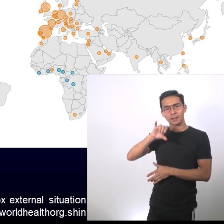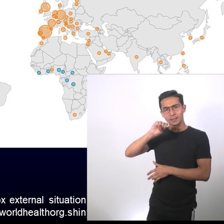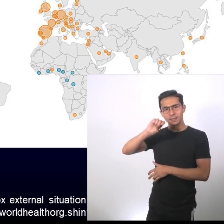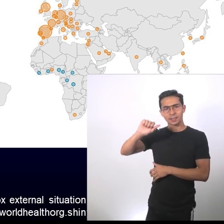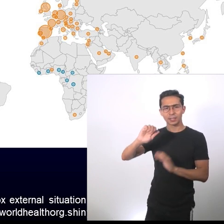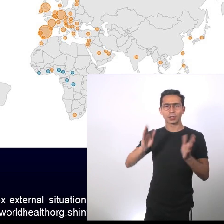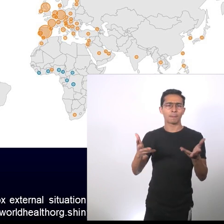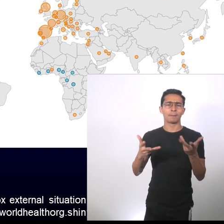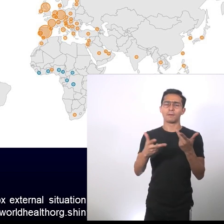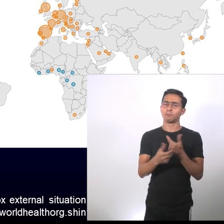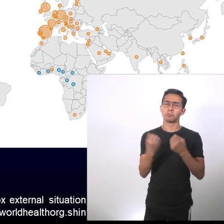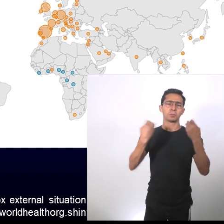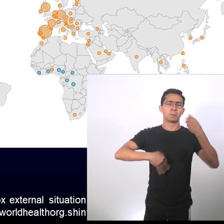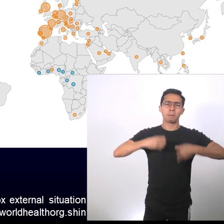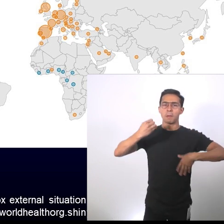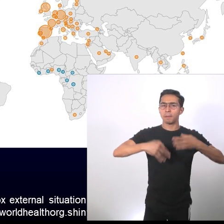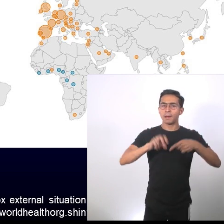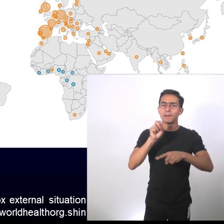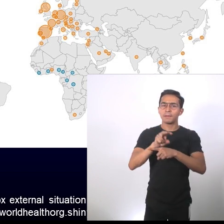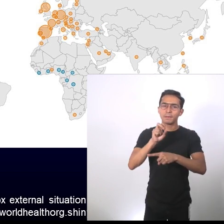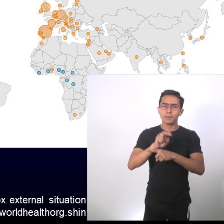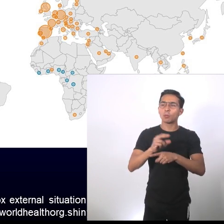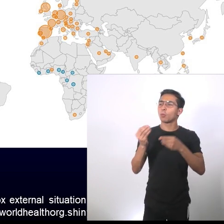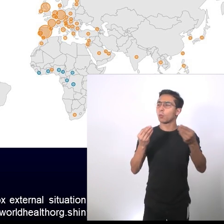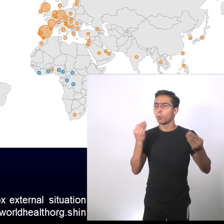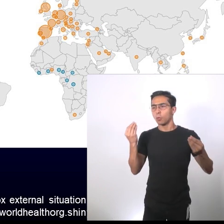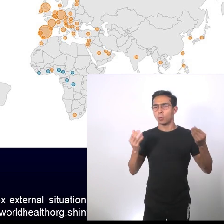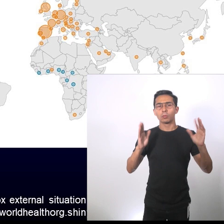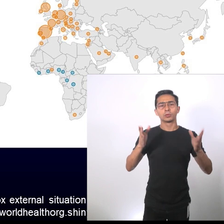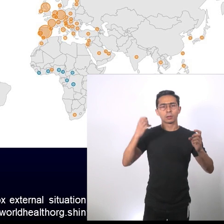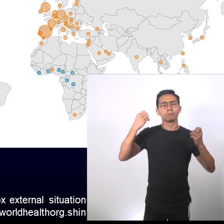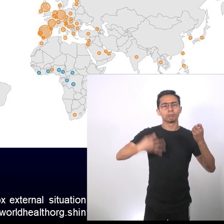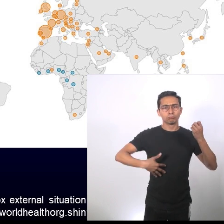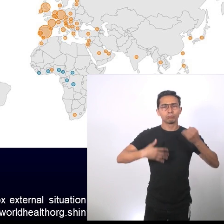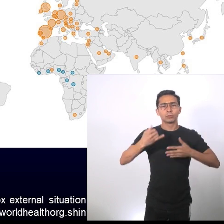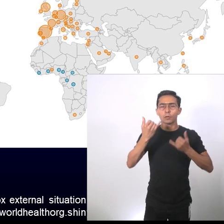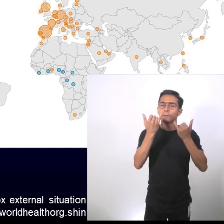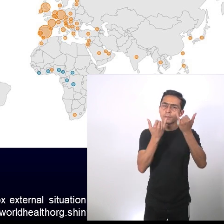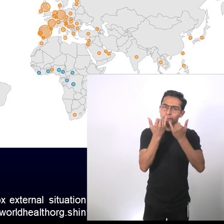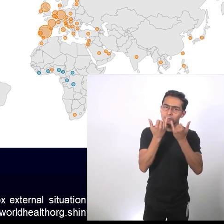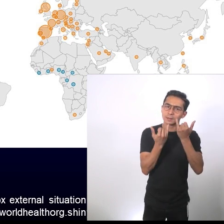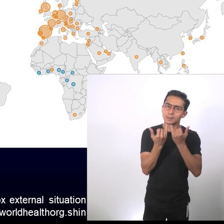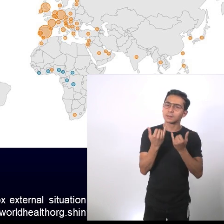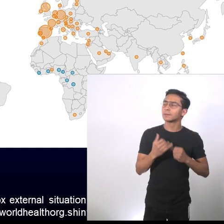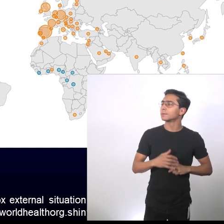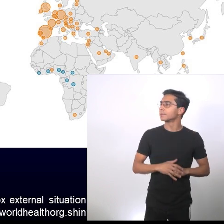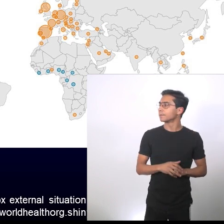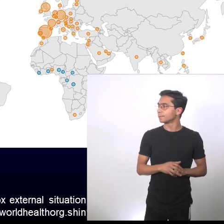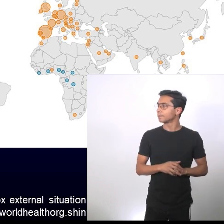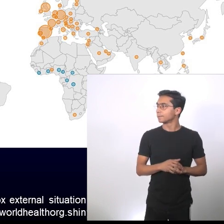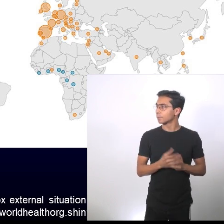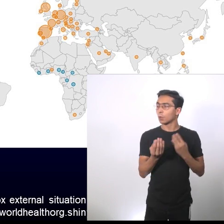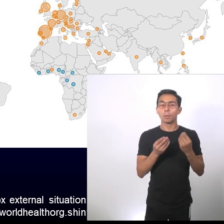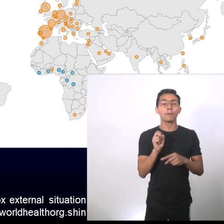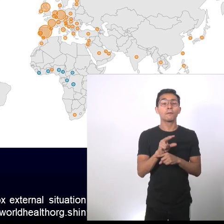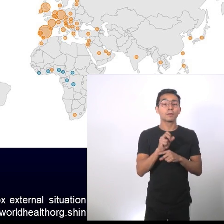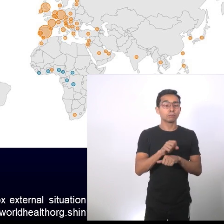brilhante os aspectos epidemiológicos que a gente tem hoje em relação à